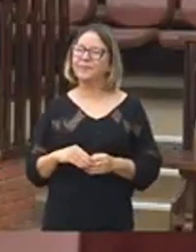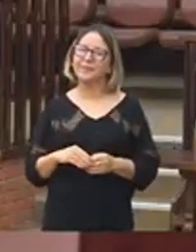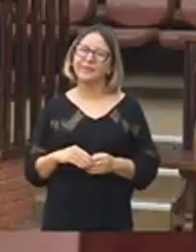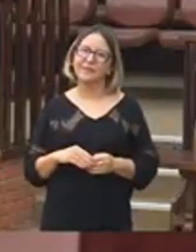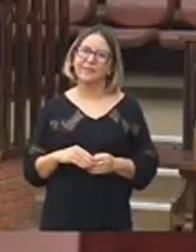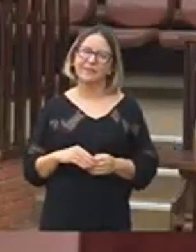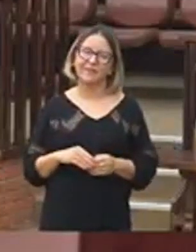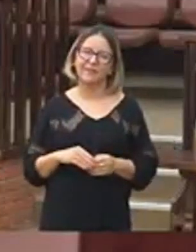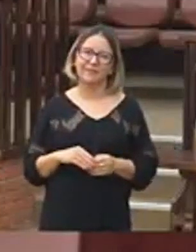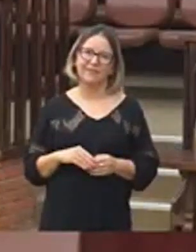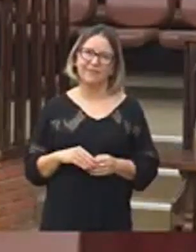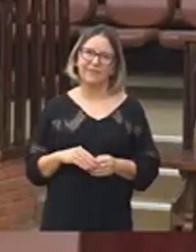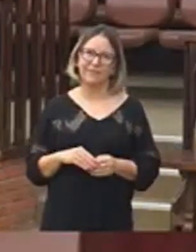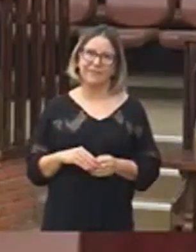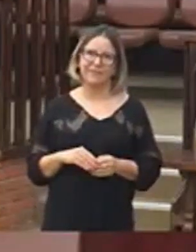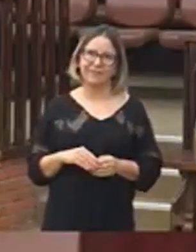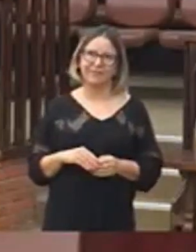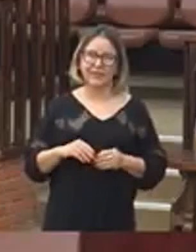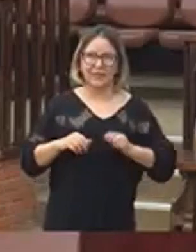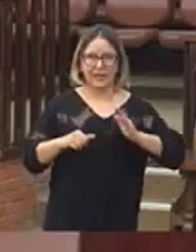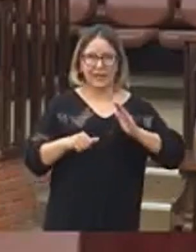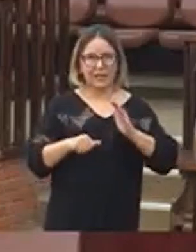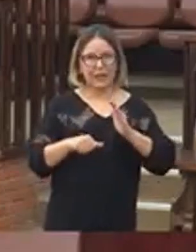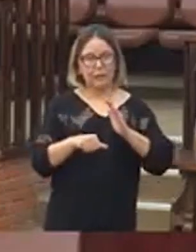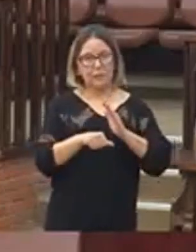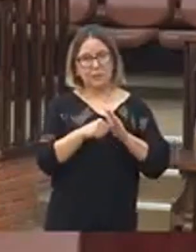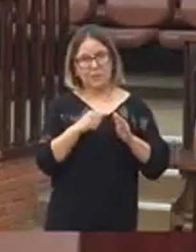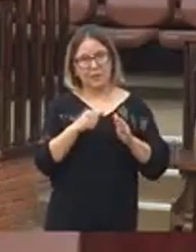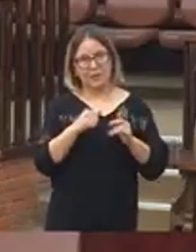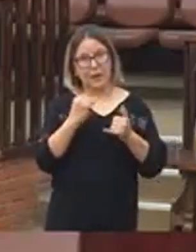Primeiramente, há como que uma crença.